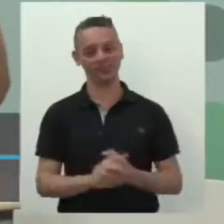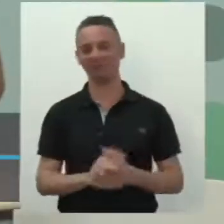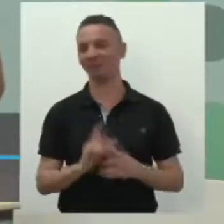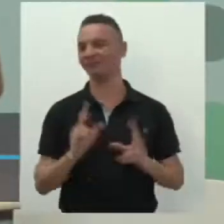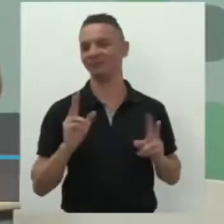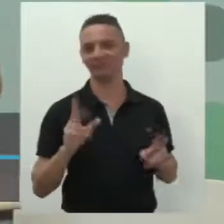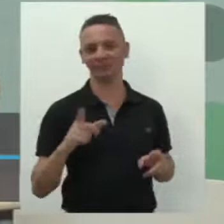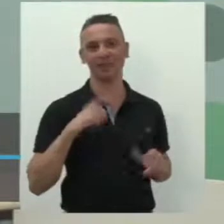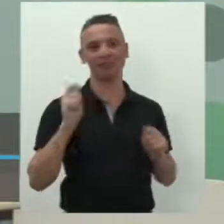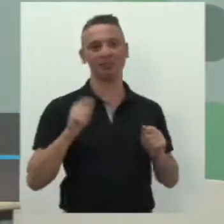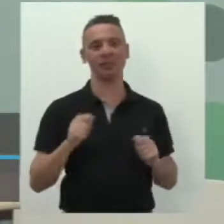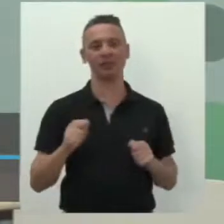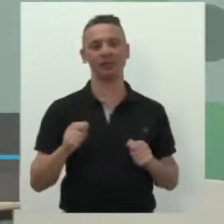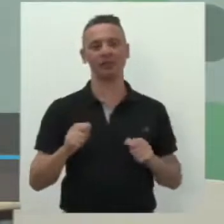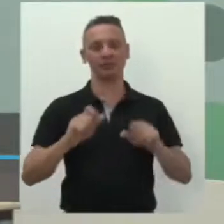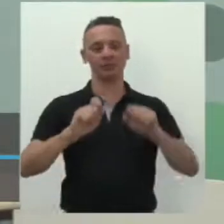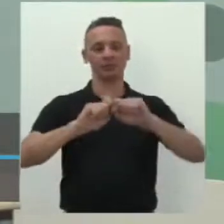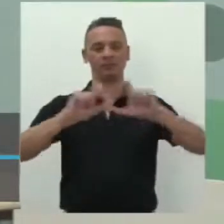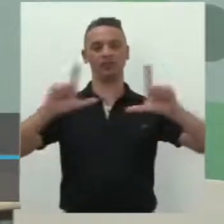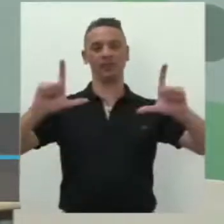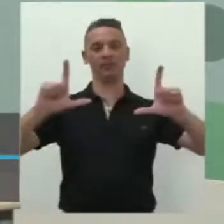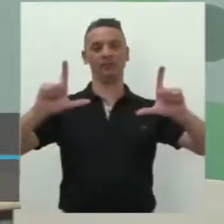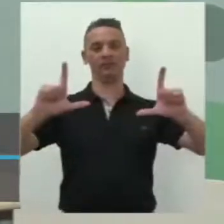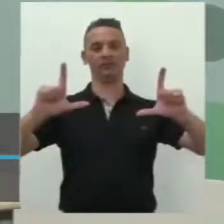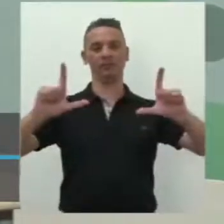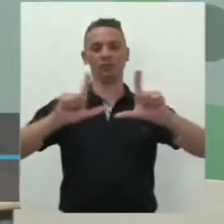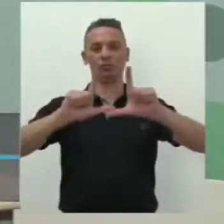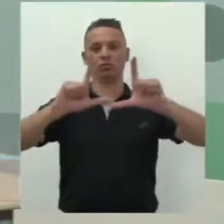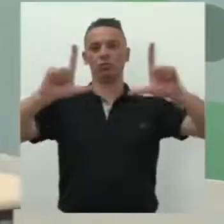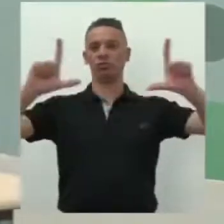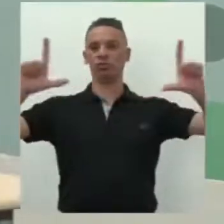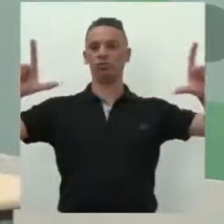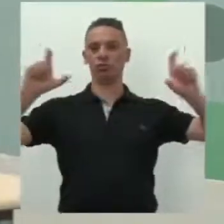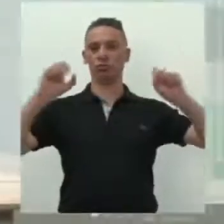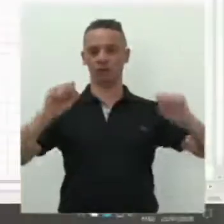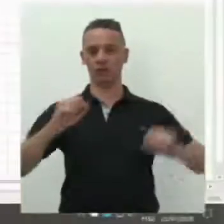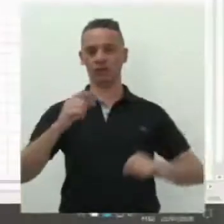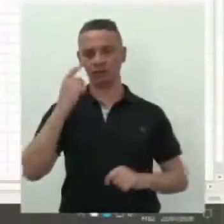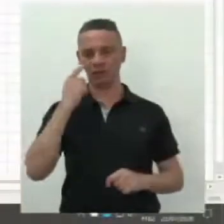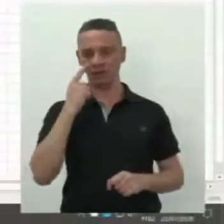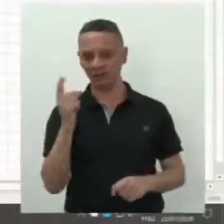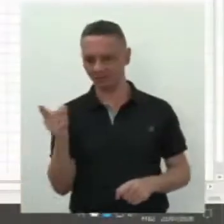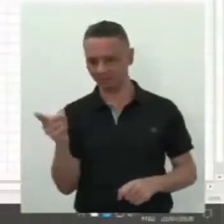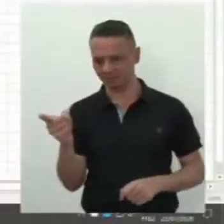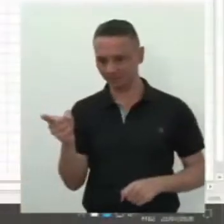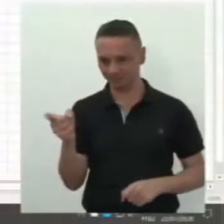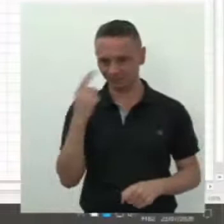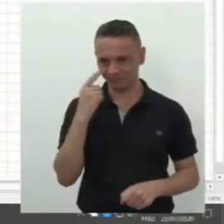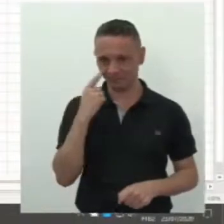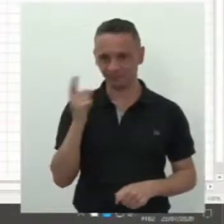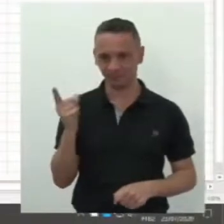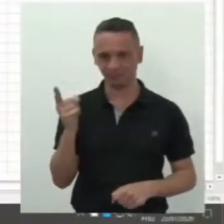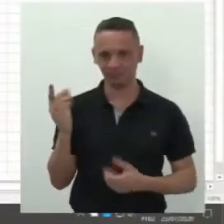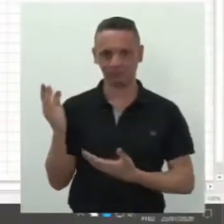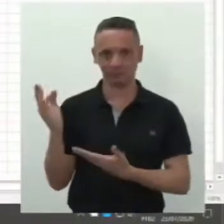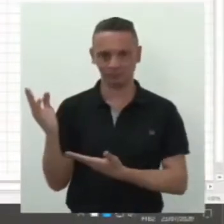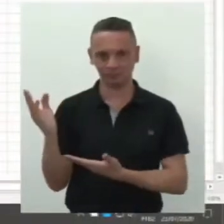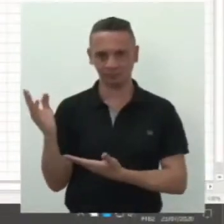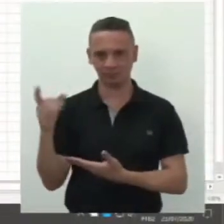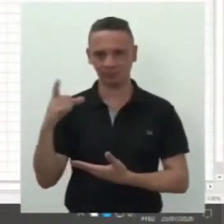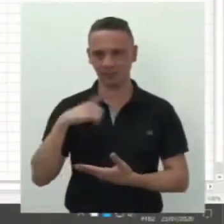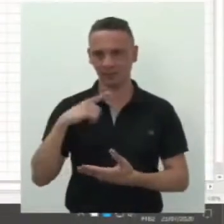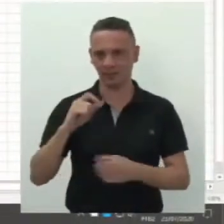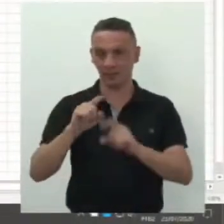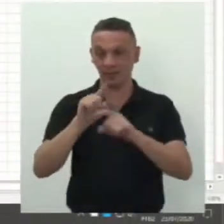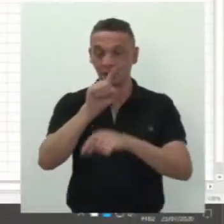gente aumentar, gente, lá embaixo, até você poderia mostrar aí, aqui, Fernando? No canto inferior direito, a gente tem a opção de